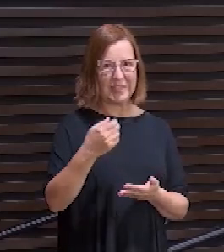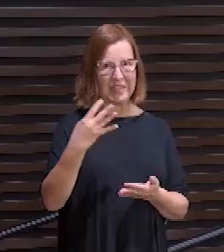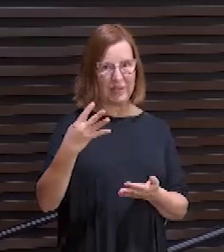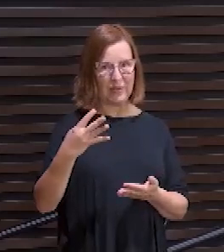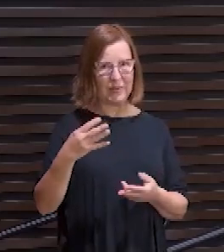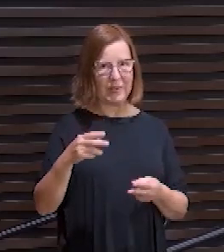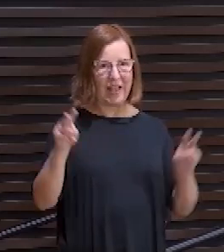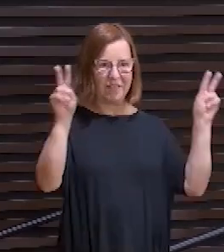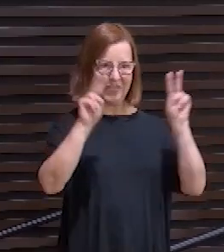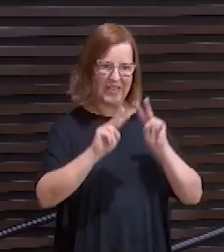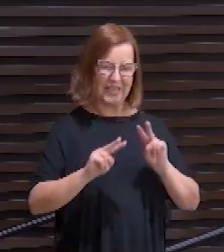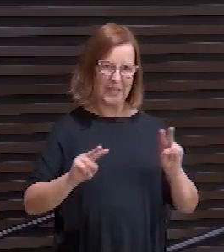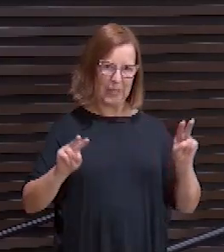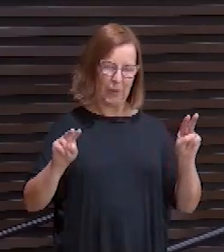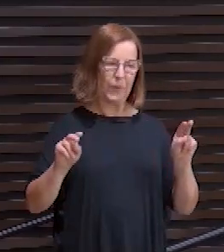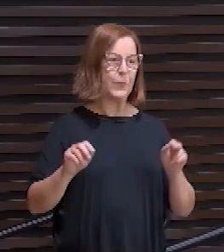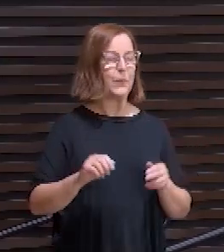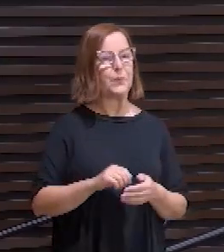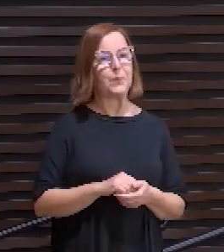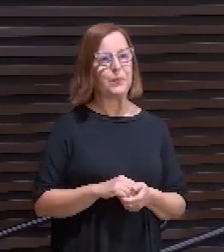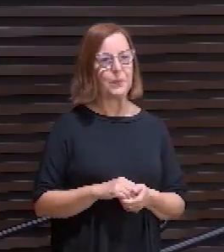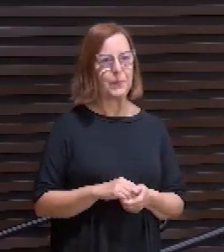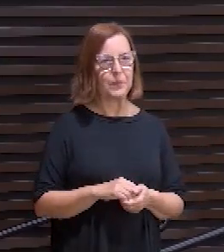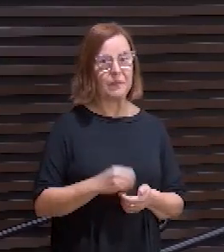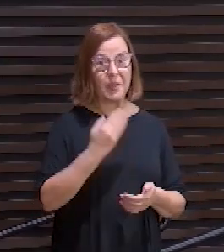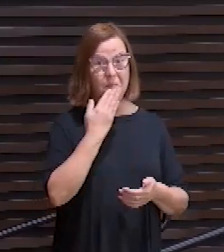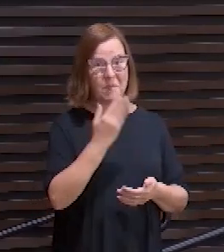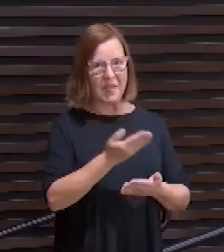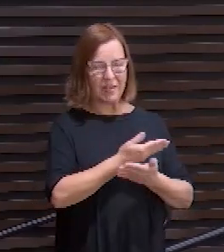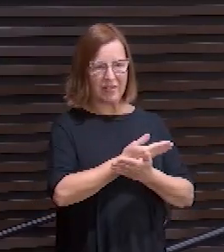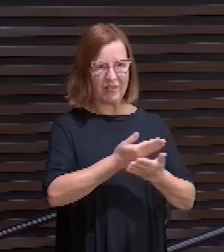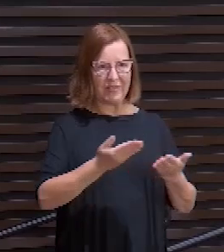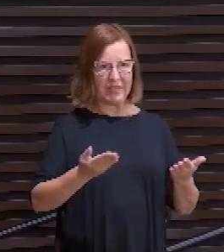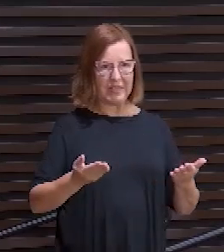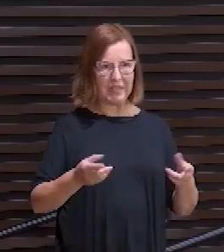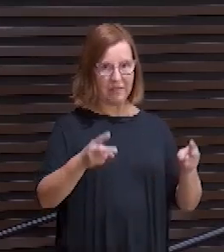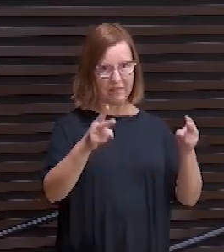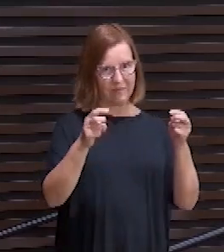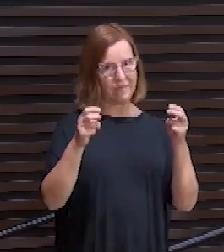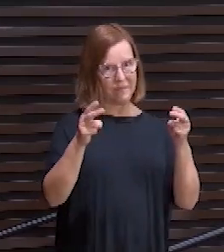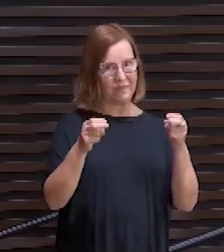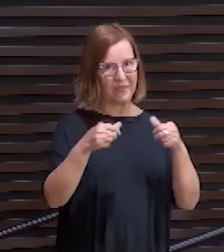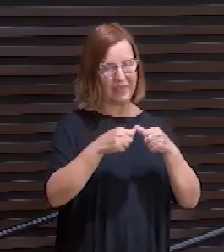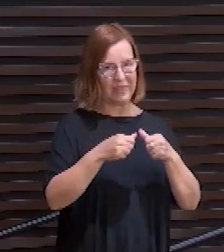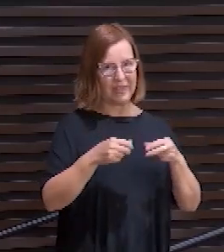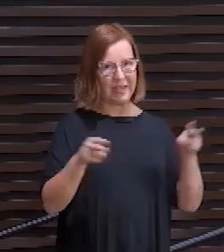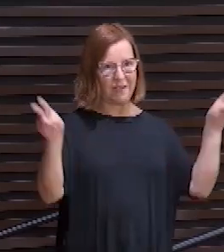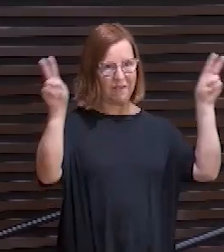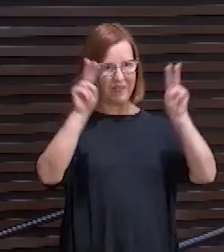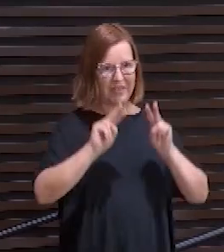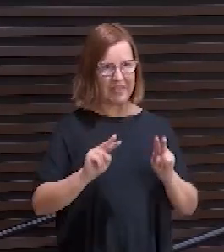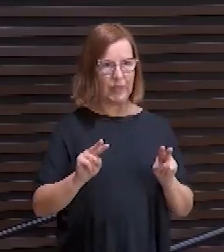visão. Eu peço que vocês prestem atenção nessa visão.